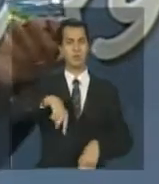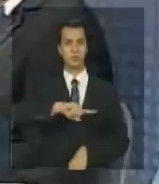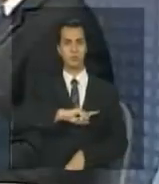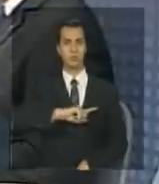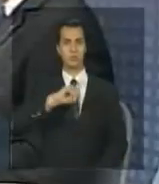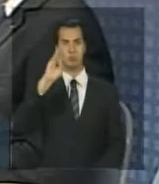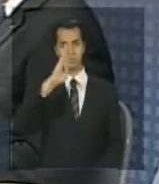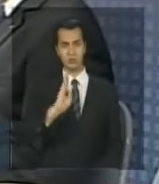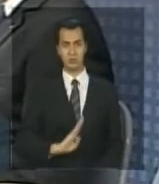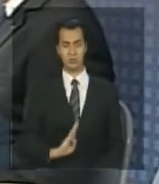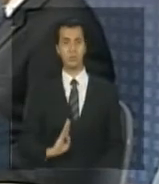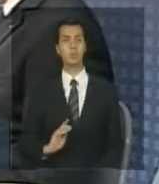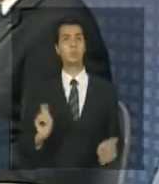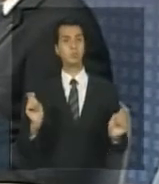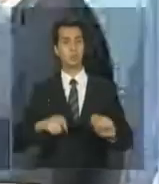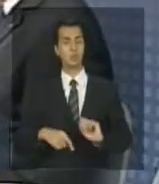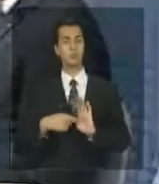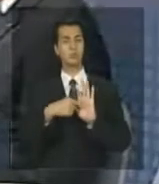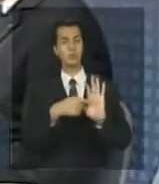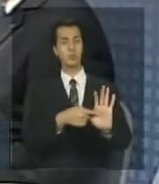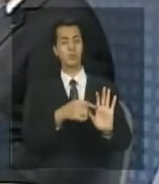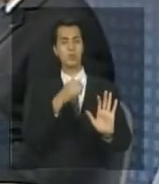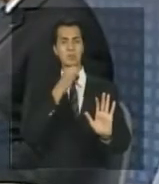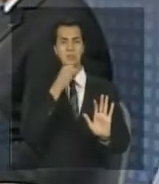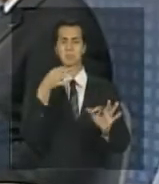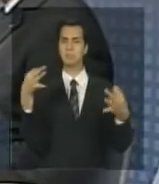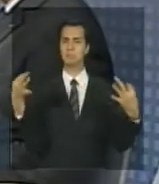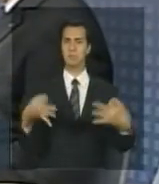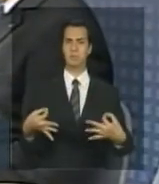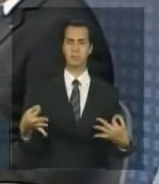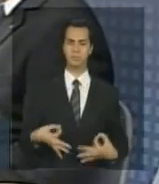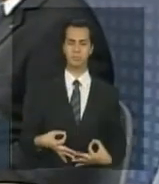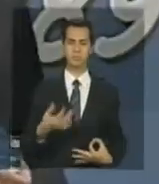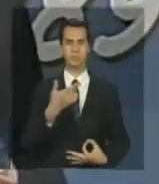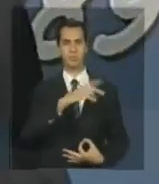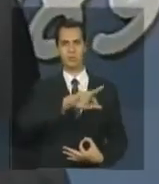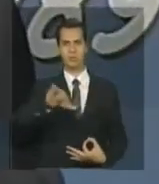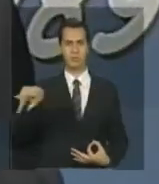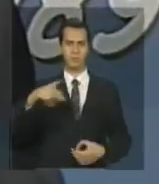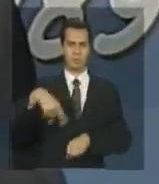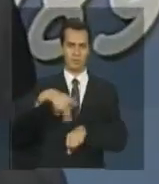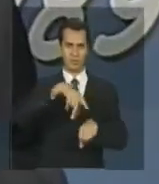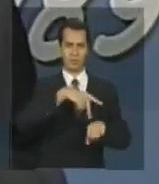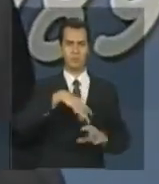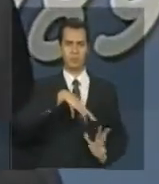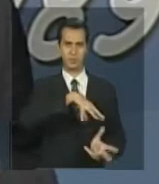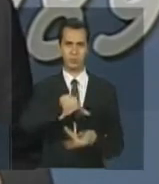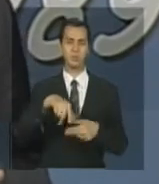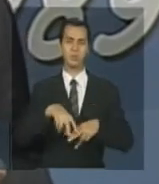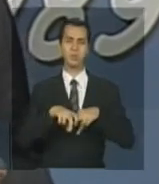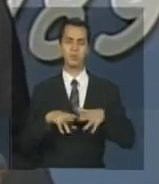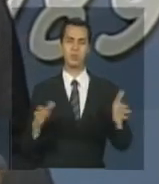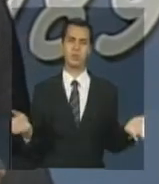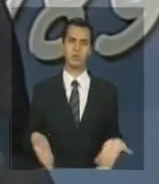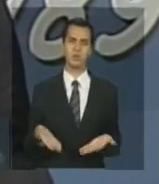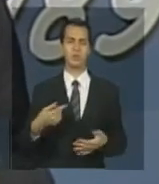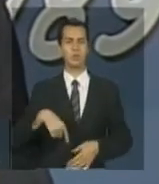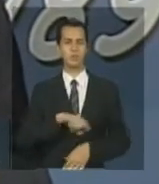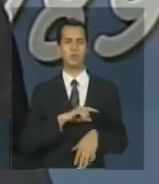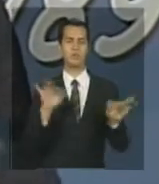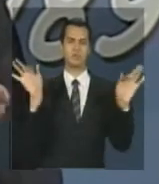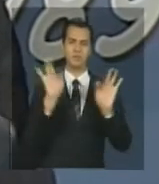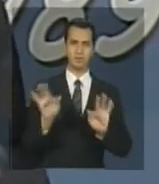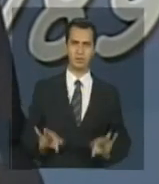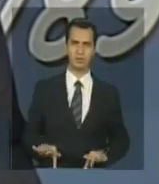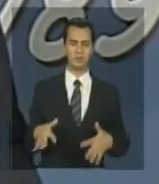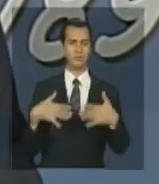poderá estar servindo de exemplo para outros países no mundo portanto é com alegria que a gente quer